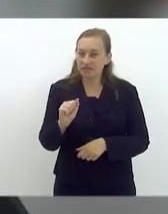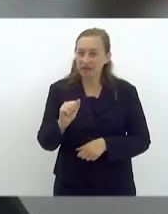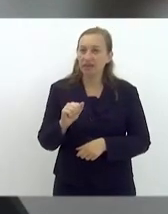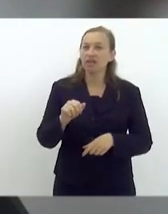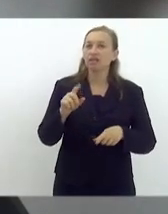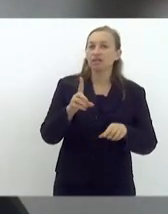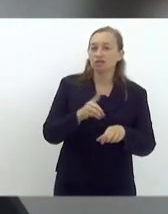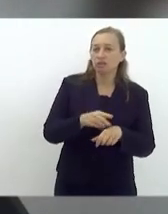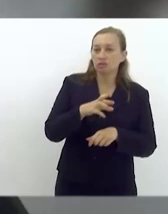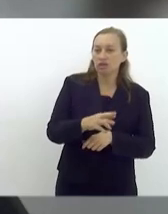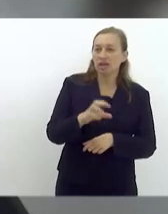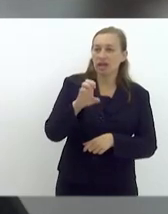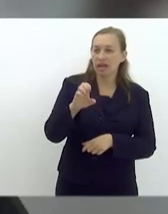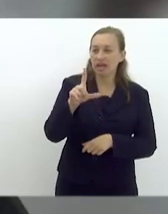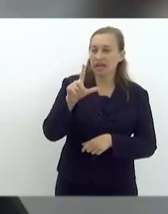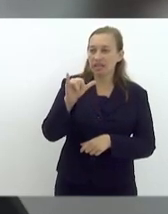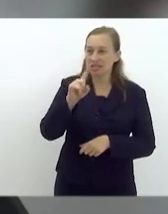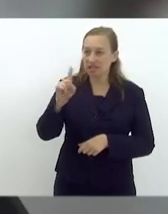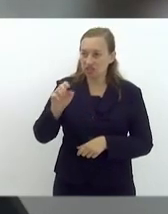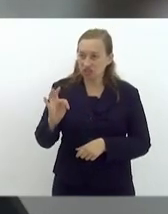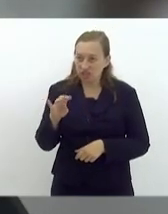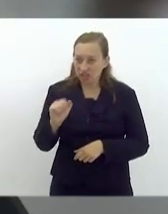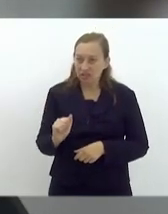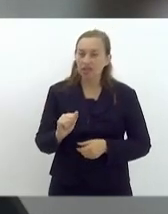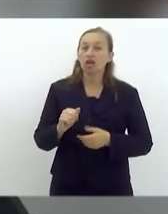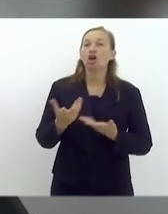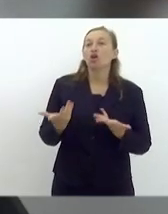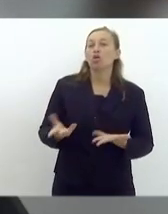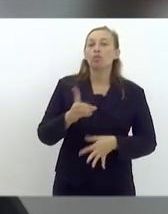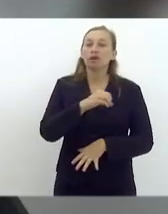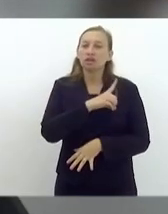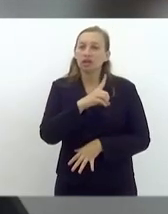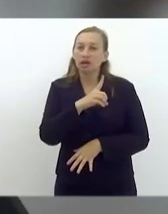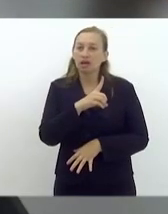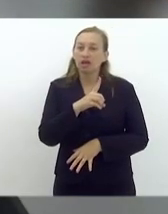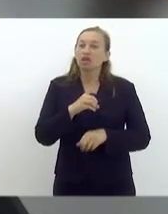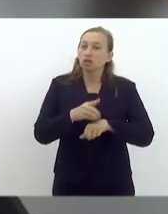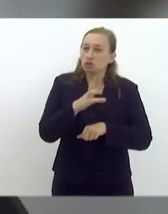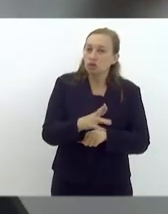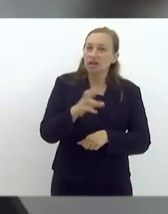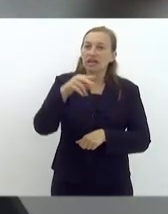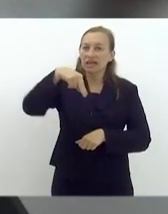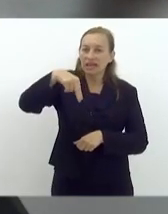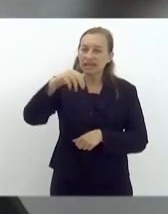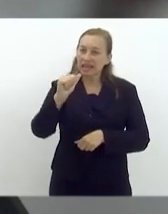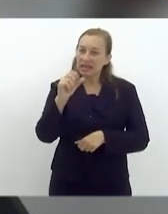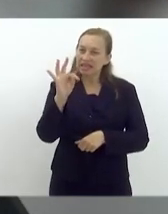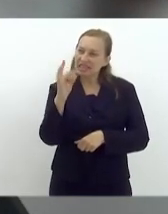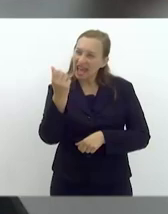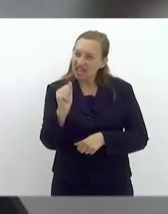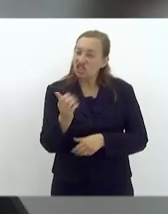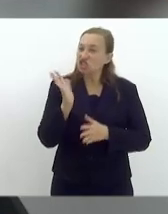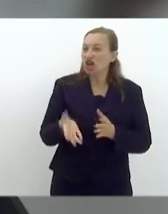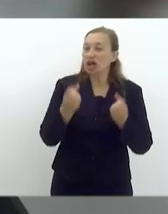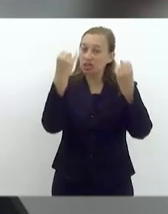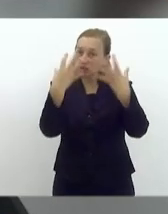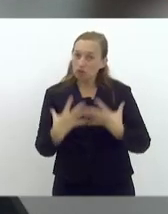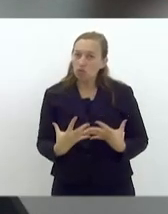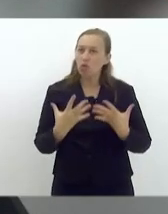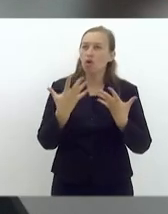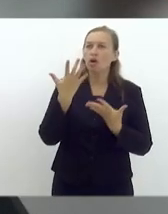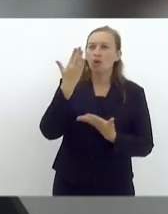Elisângela é como a doutora Natasha já explicou né é eu acredito que muito